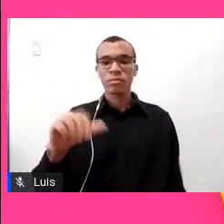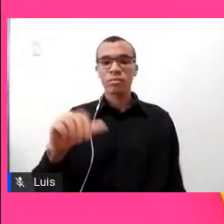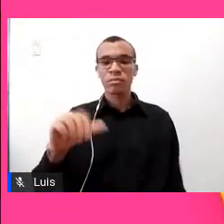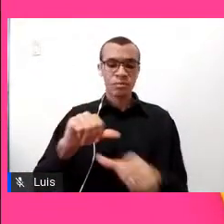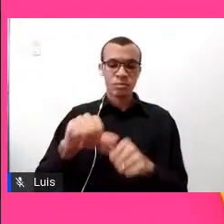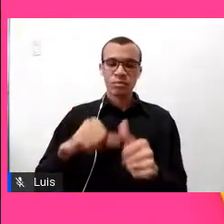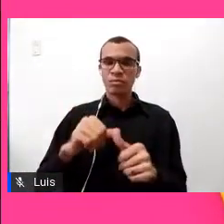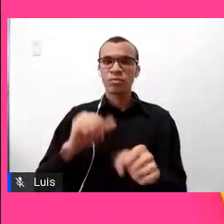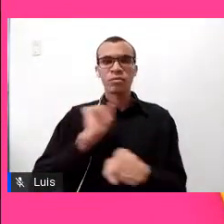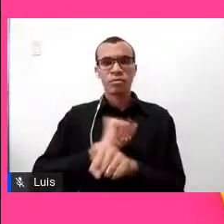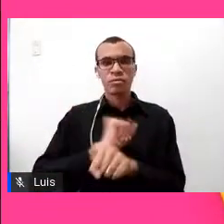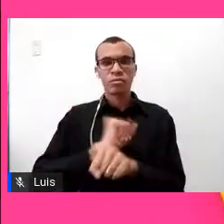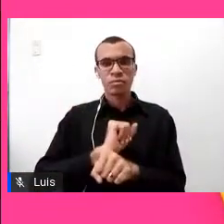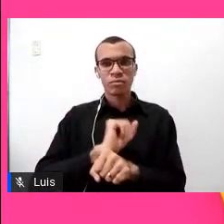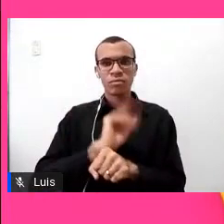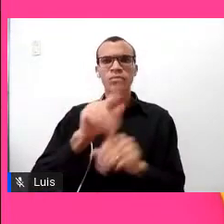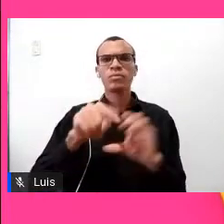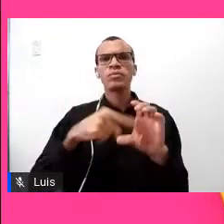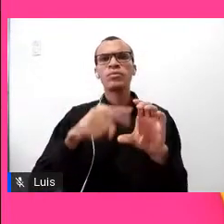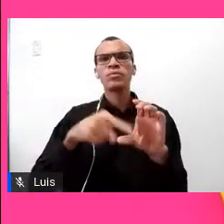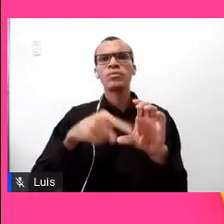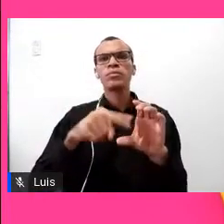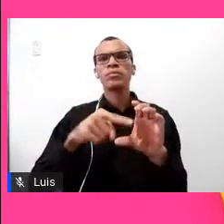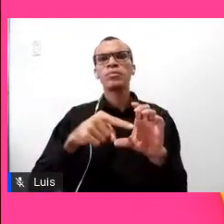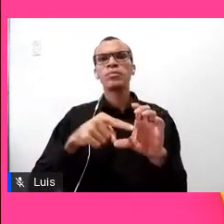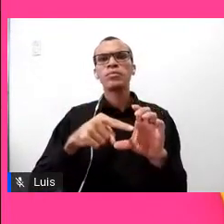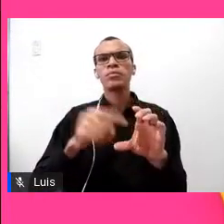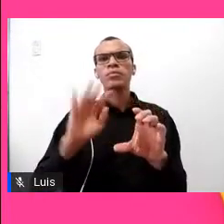o motor, o que será que vai acontecer com o motor? Ó,